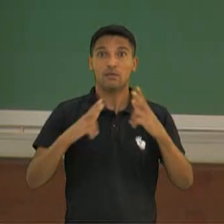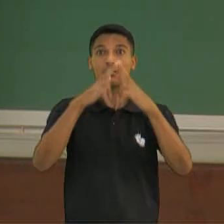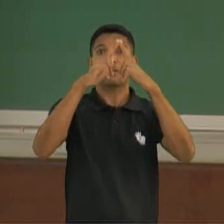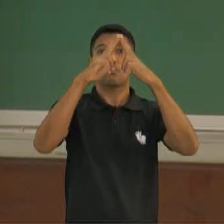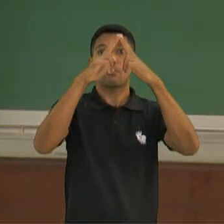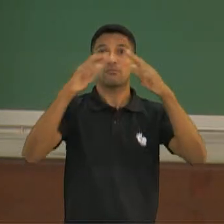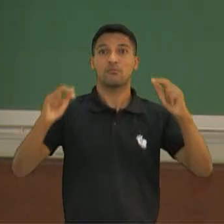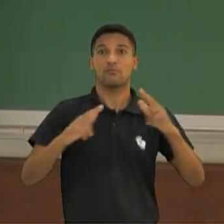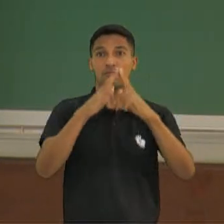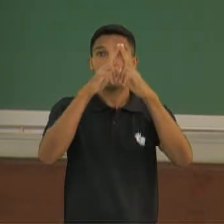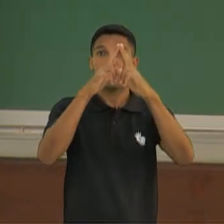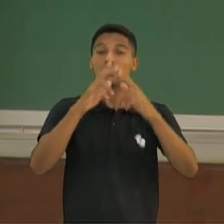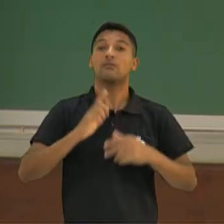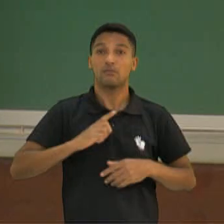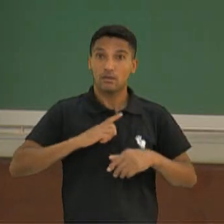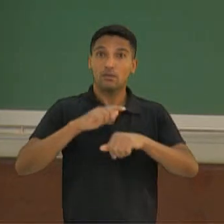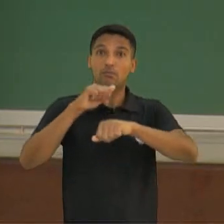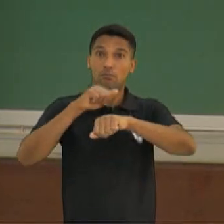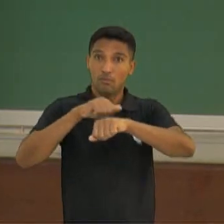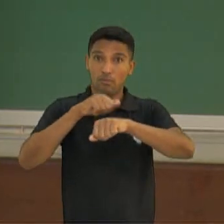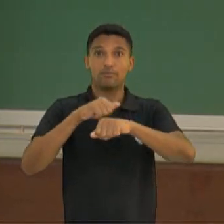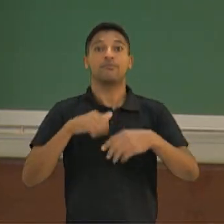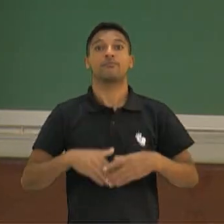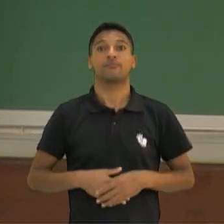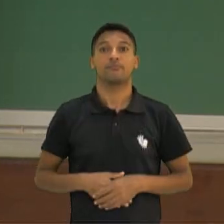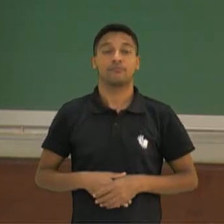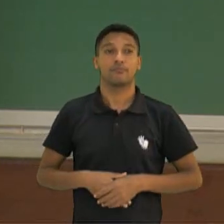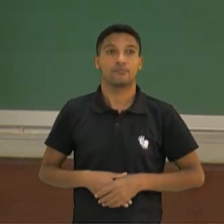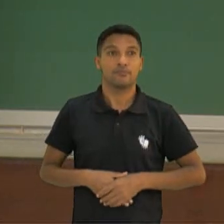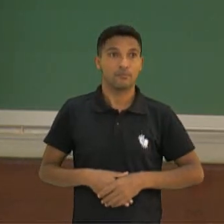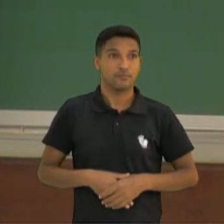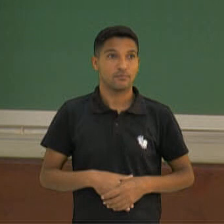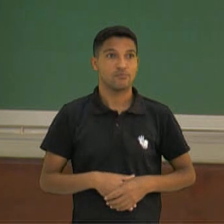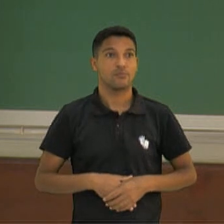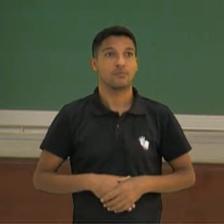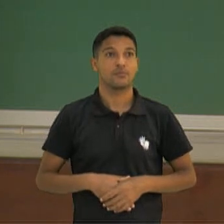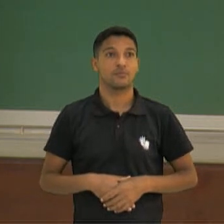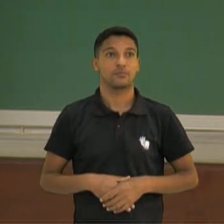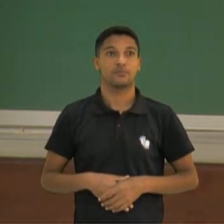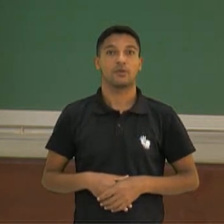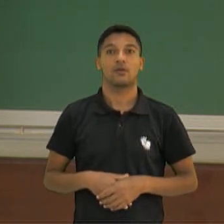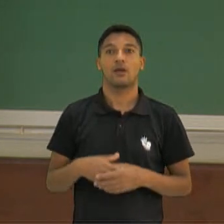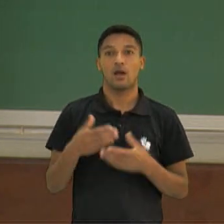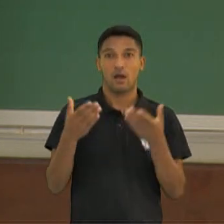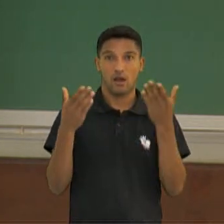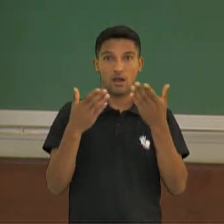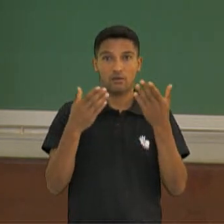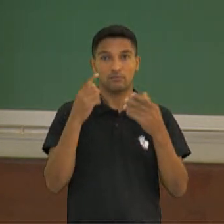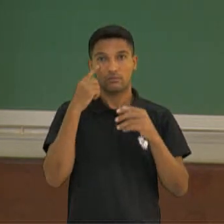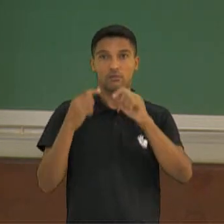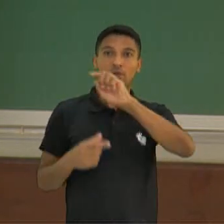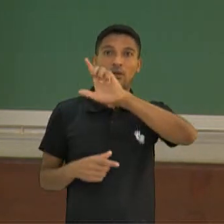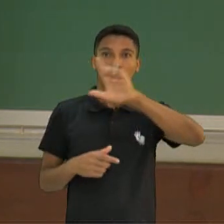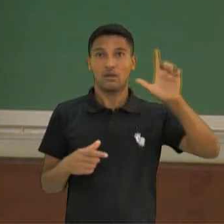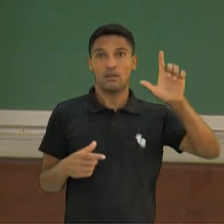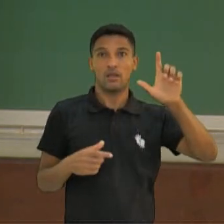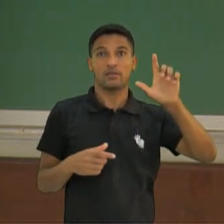20% das pessoas vivem na pobreza. Aí a gente vem para o leste europeu, que é